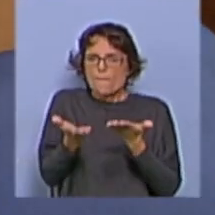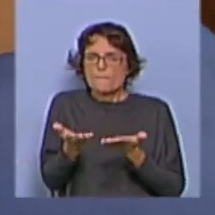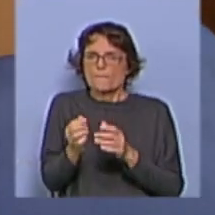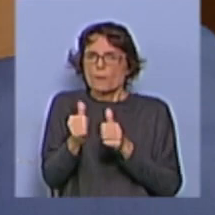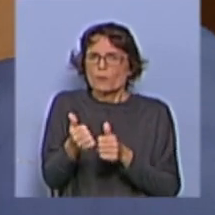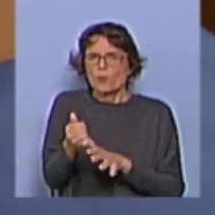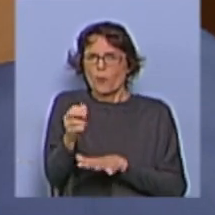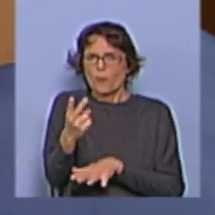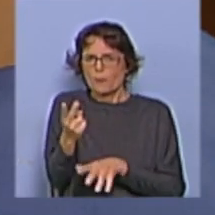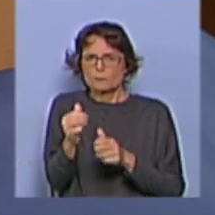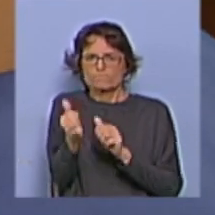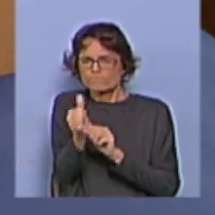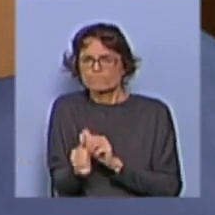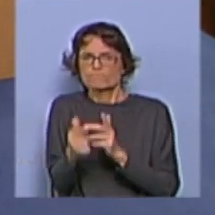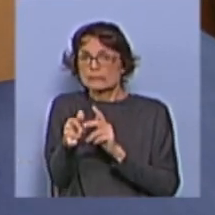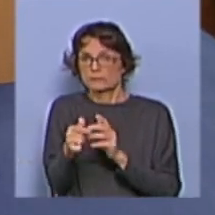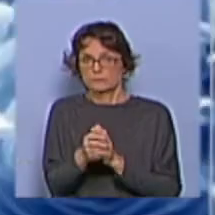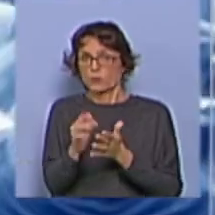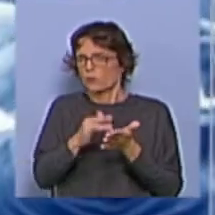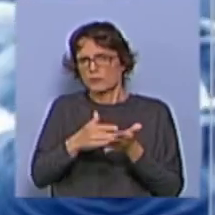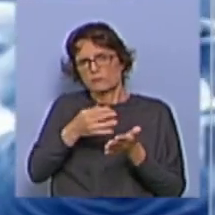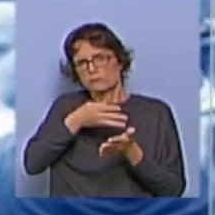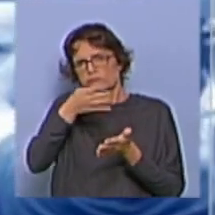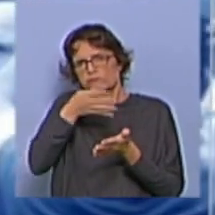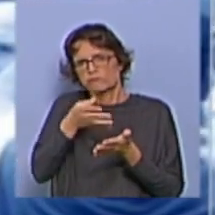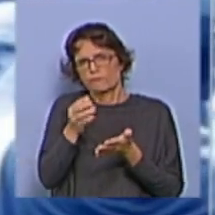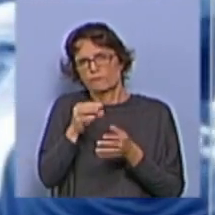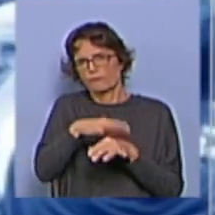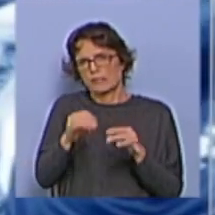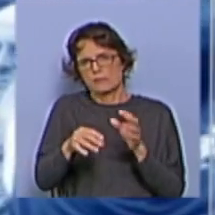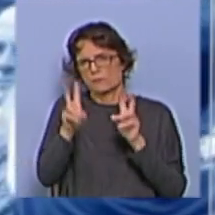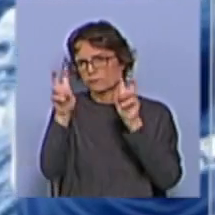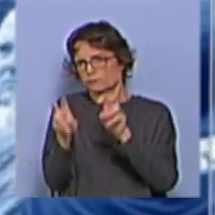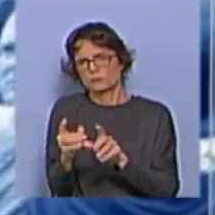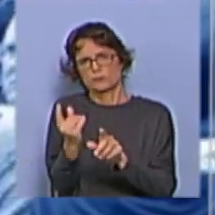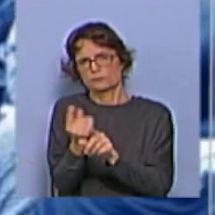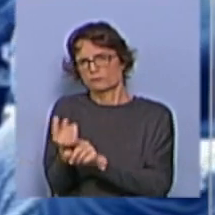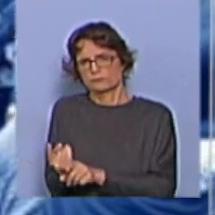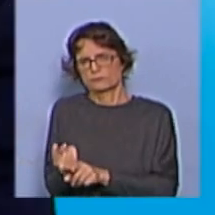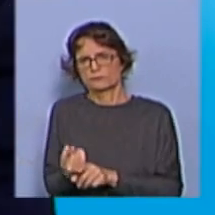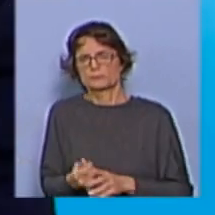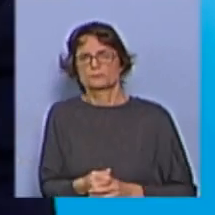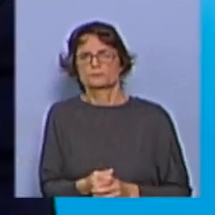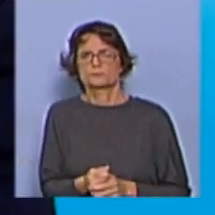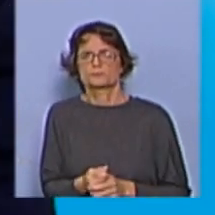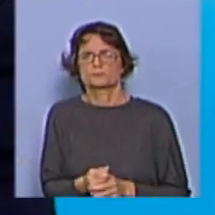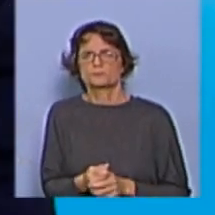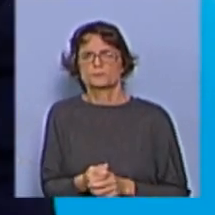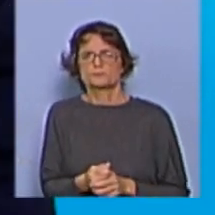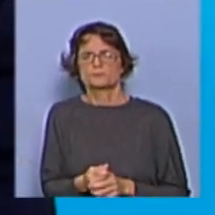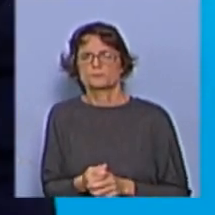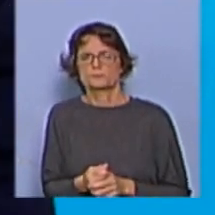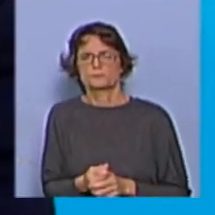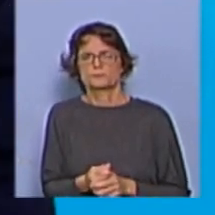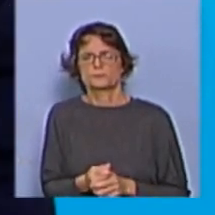sobre a informação que foi sendo gerida, não é? Também neste capítulo. Se